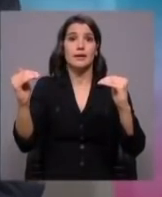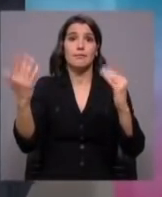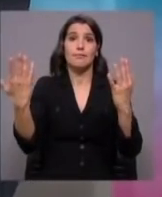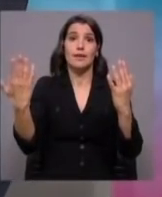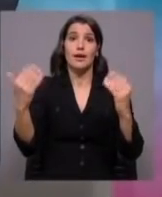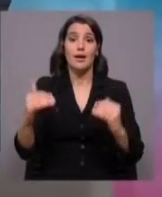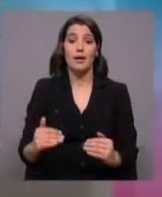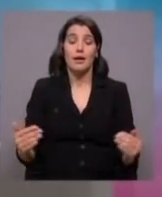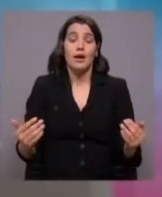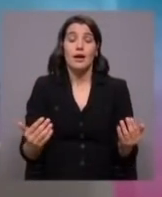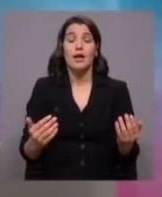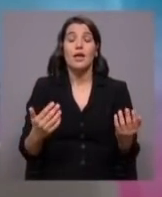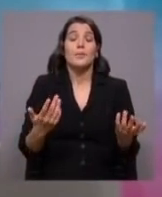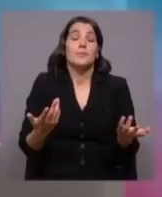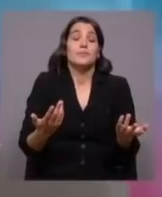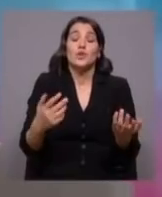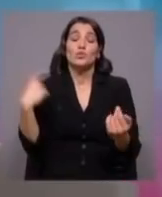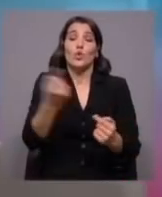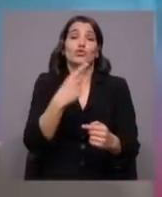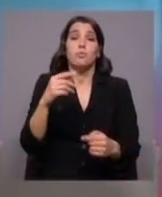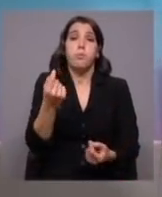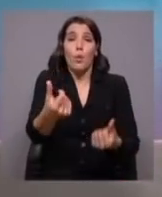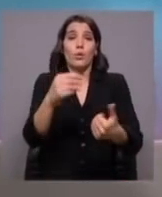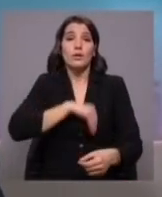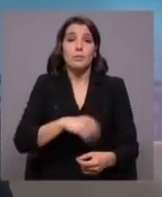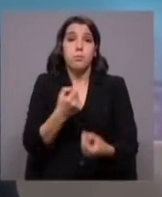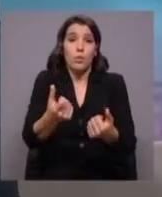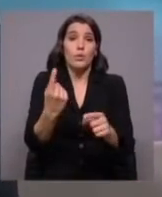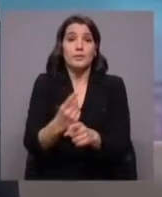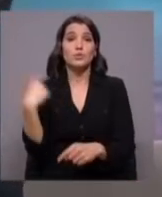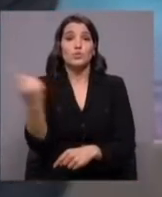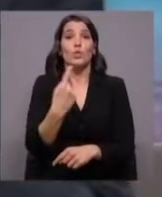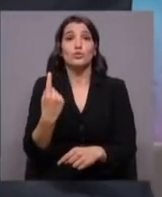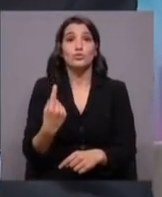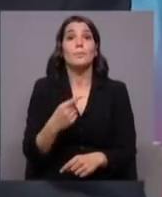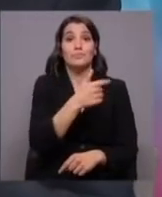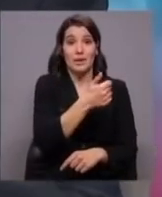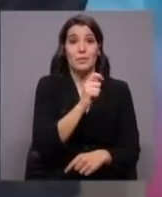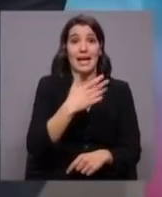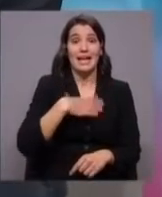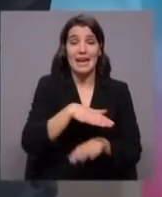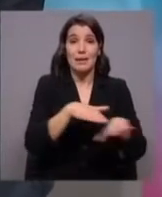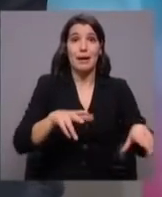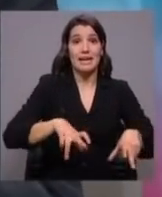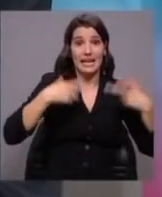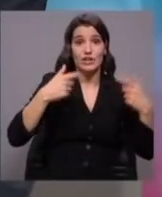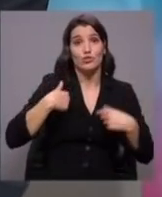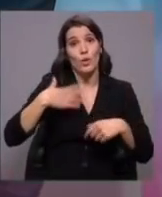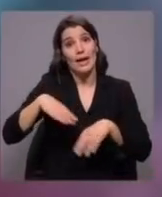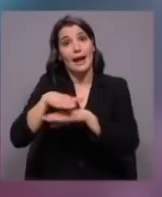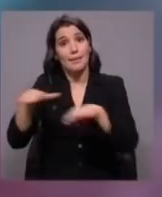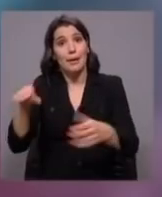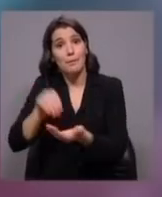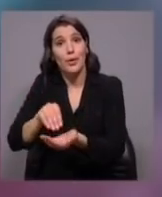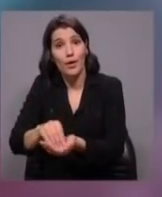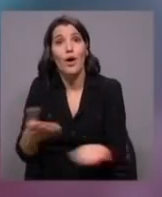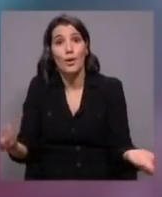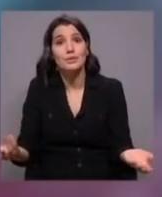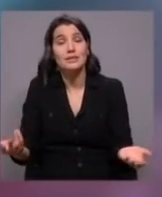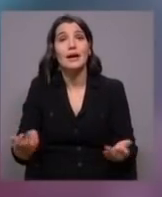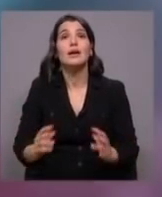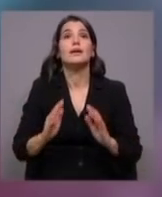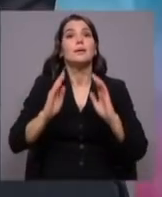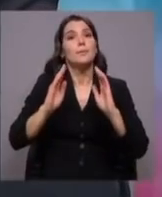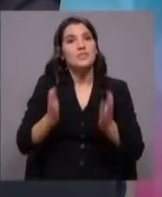diria, o Bloco de Esquerda quer acabar com os ricos, eu quero acabar com os pobres, como estou a dizer. Portanto, nós temos de